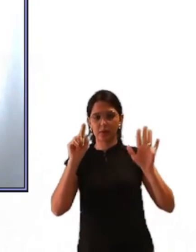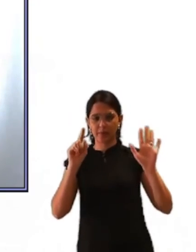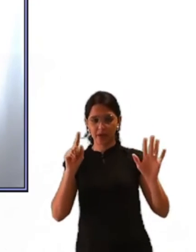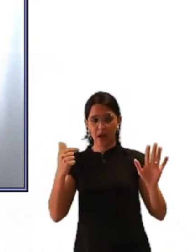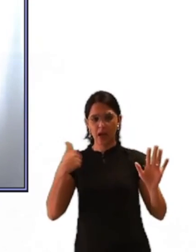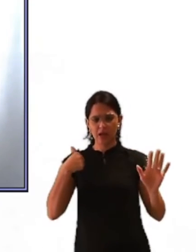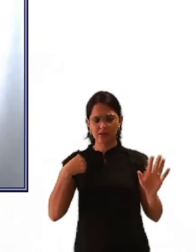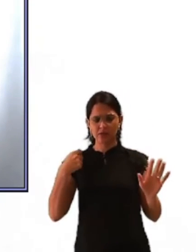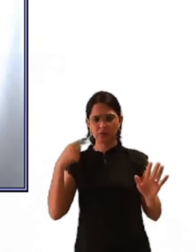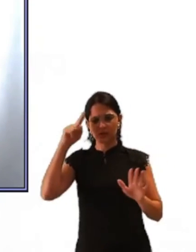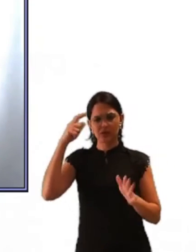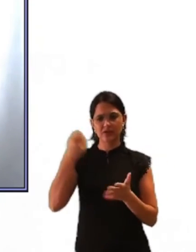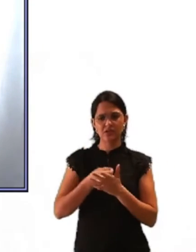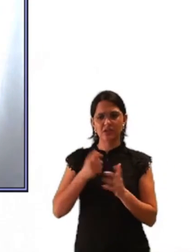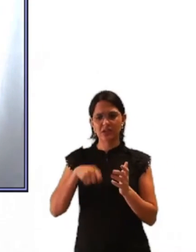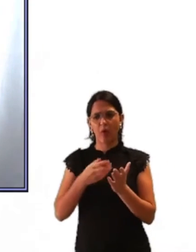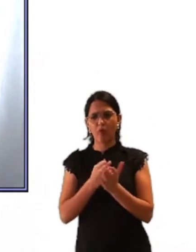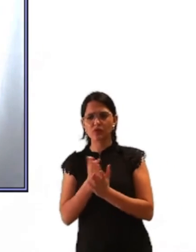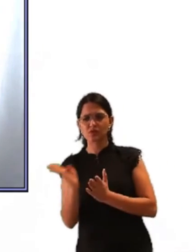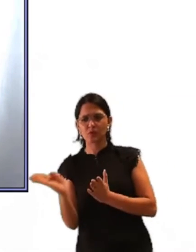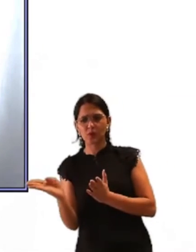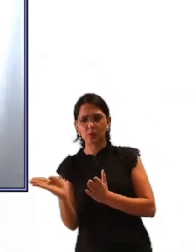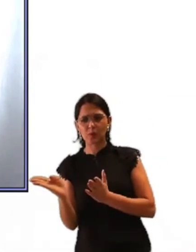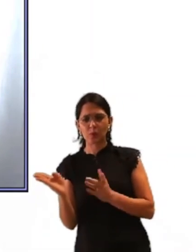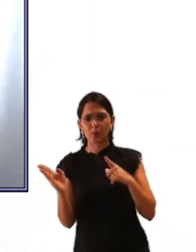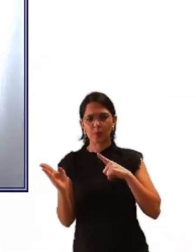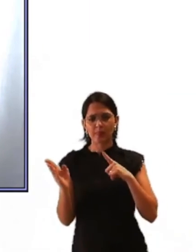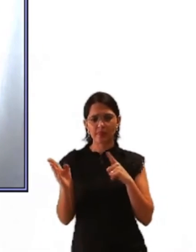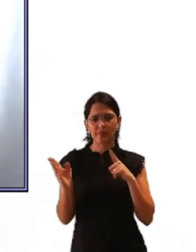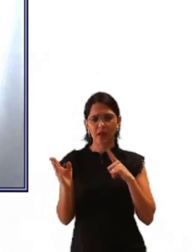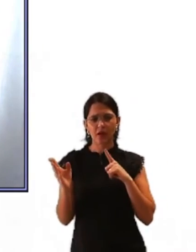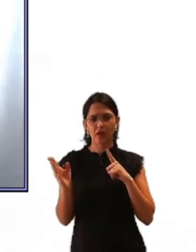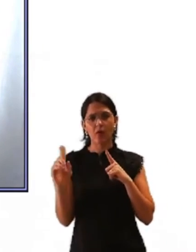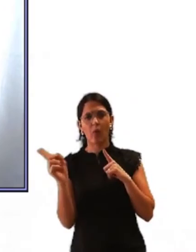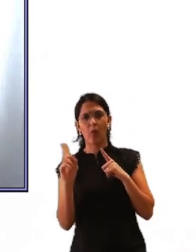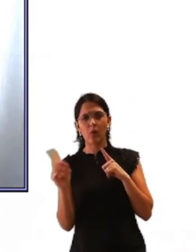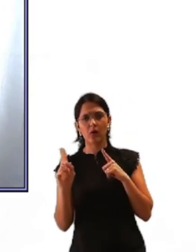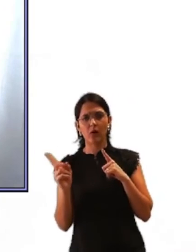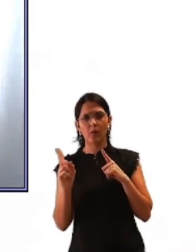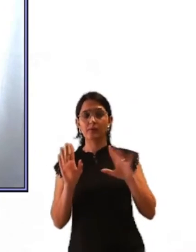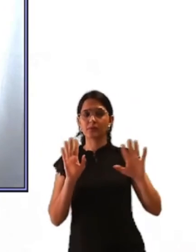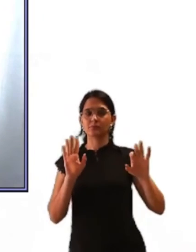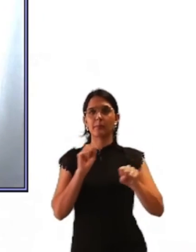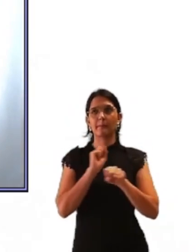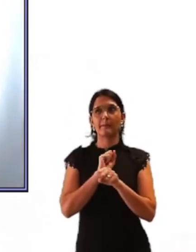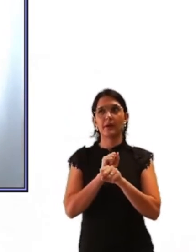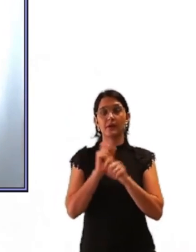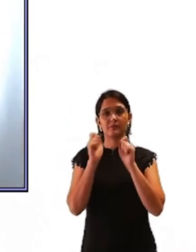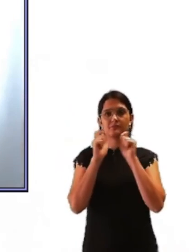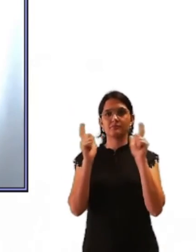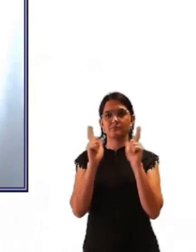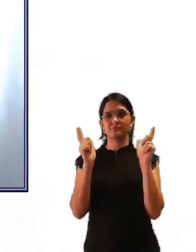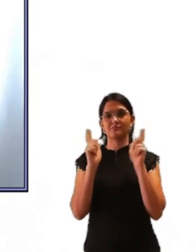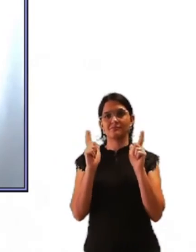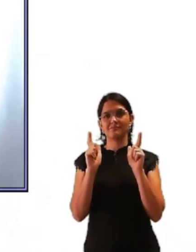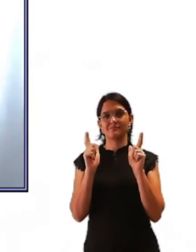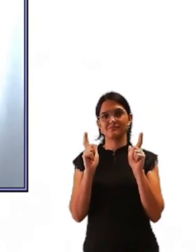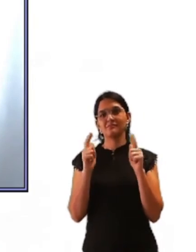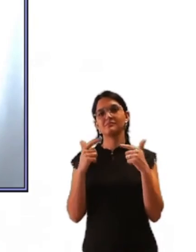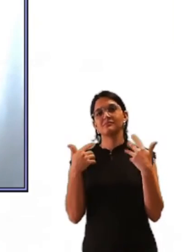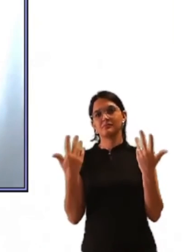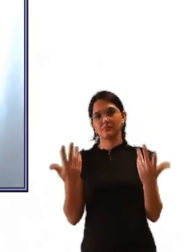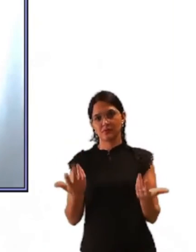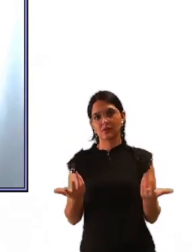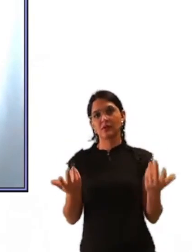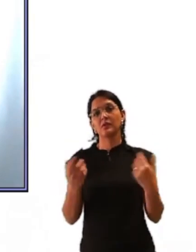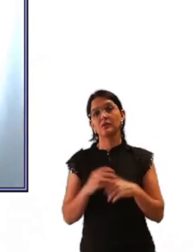um viés, né? Isso aqui é um viés, está tendo um desvio aqui cognitivo? Sim, então, opa, vamos observar a dialética aqui. Vamos deixar,